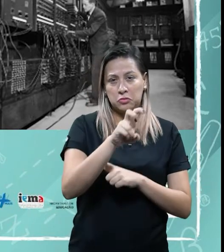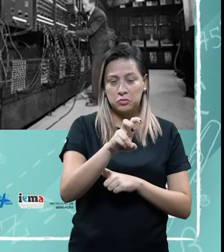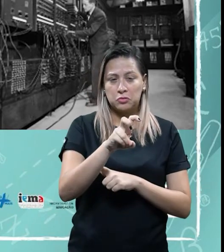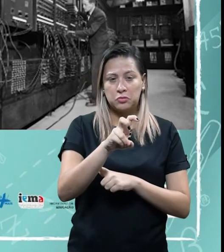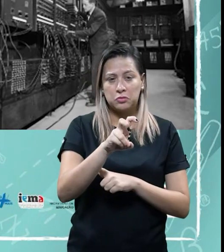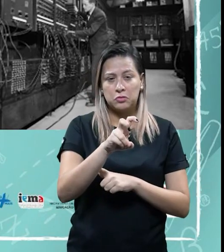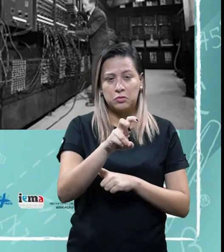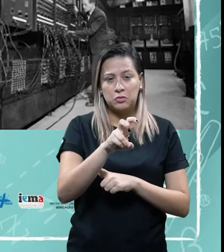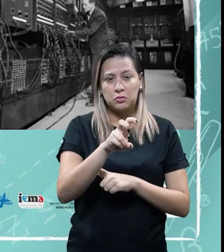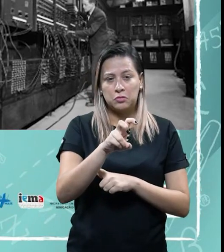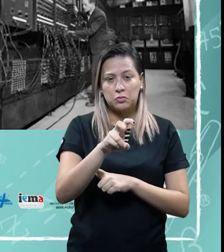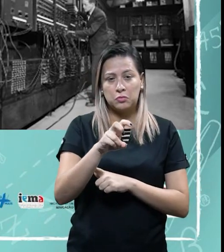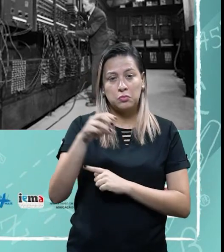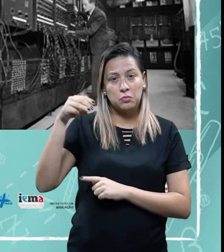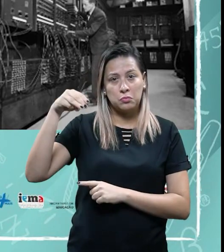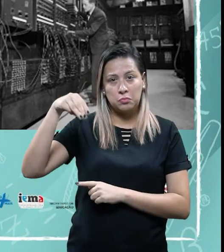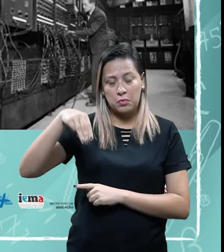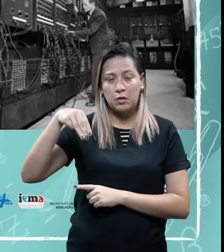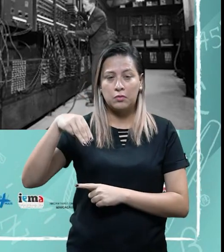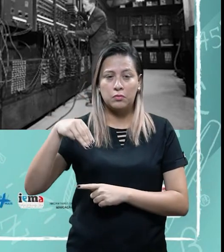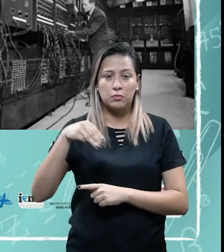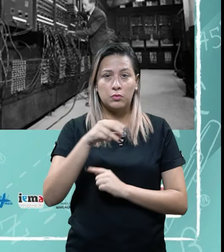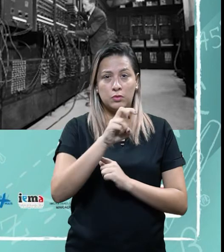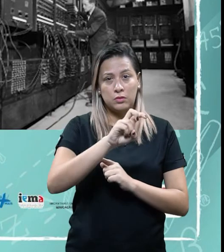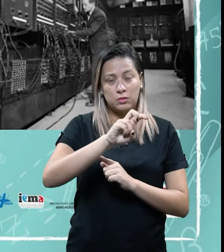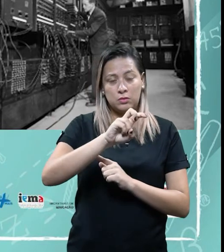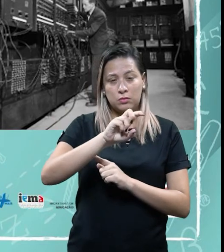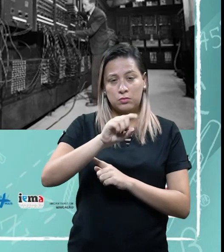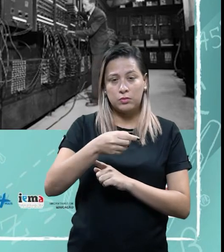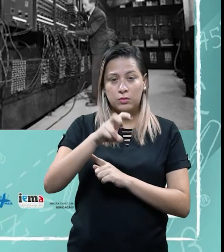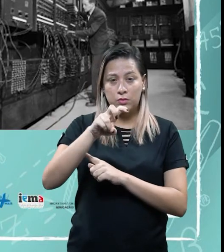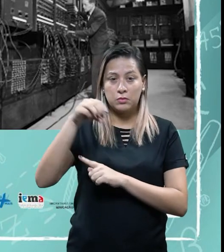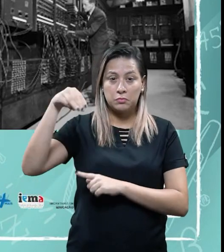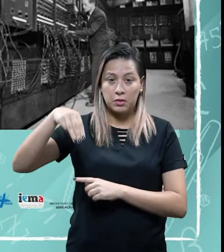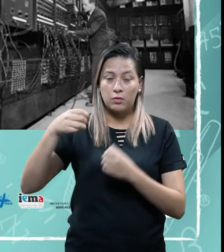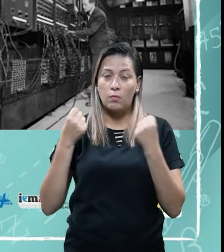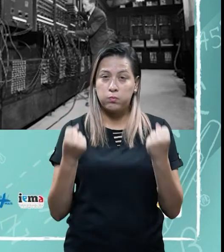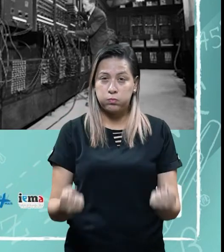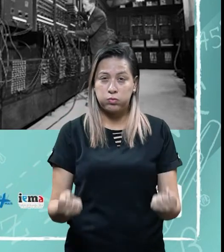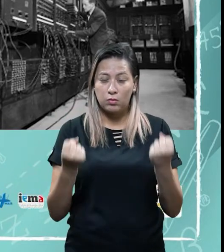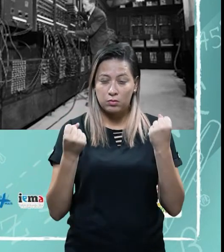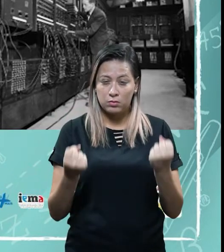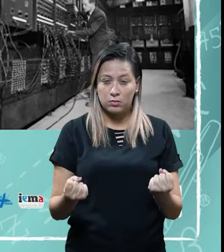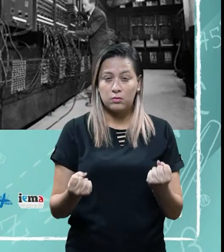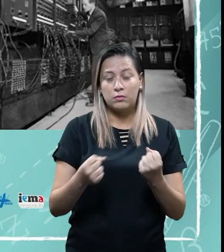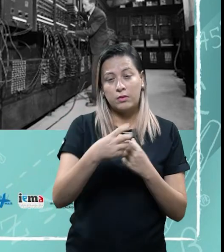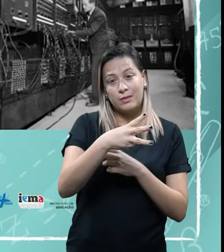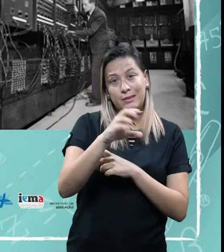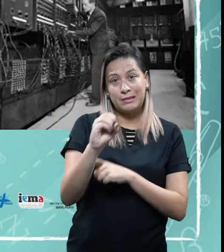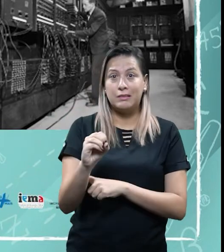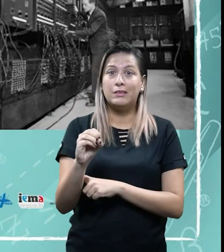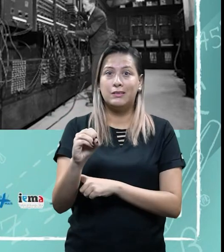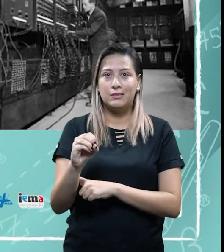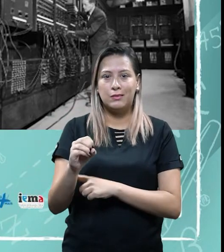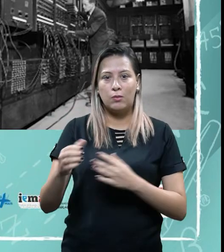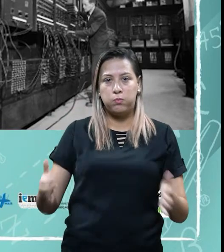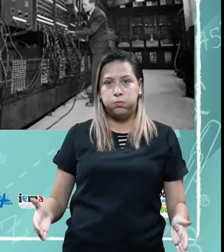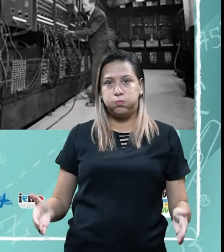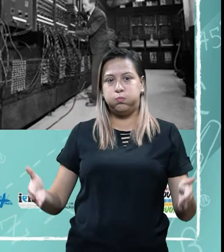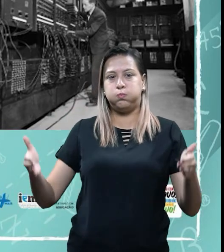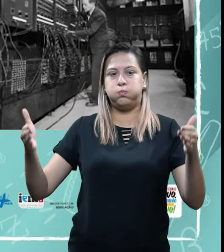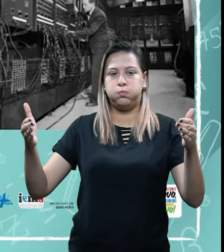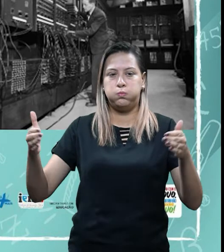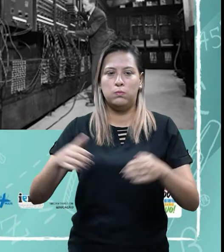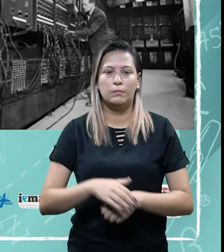2,25 por 5,5 e pesava 30 toneladas. E esse computador, ele já usava casas